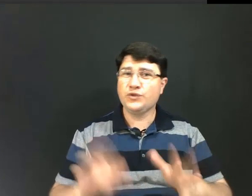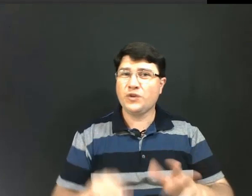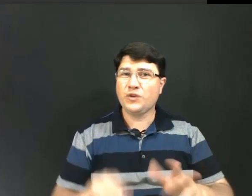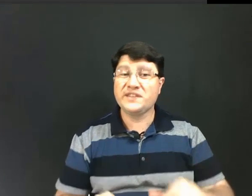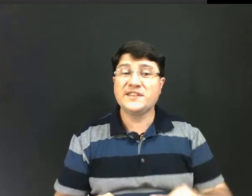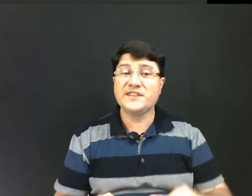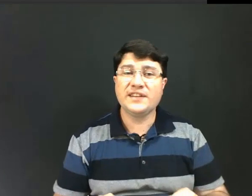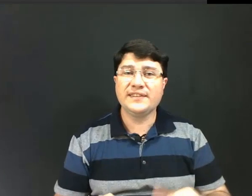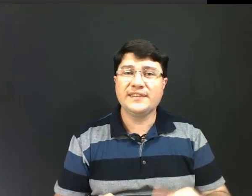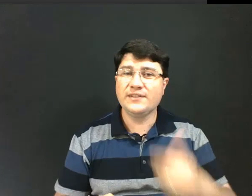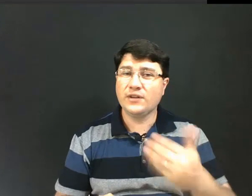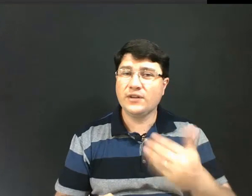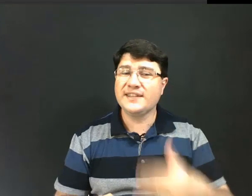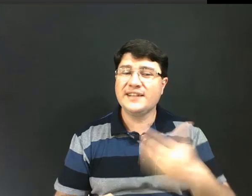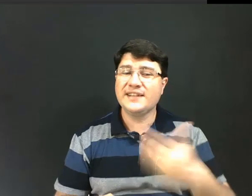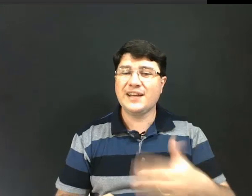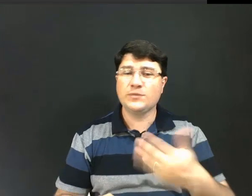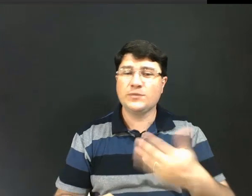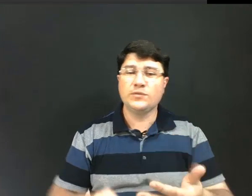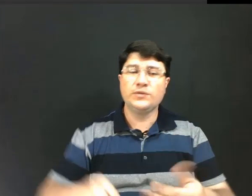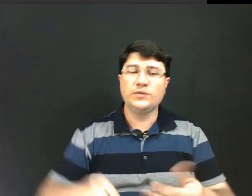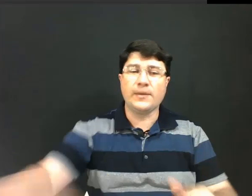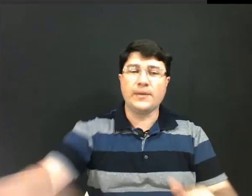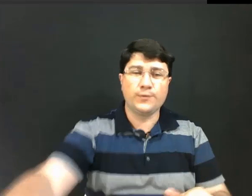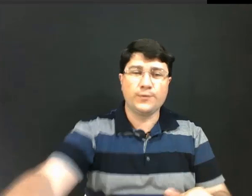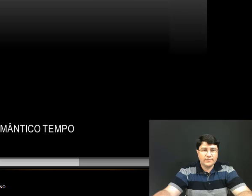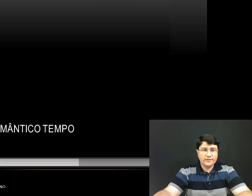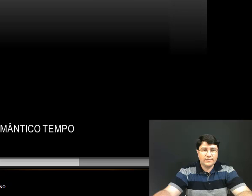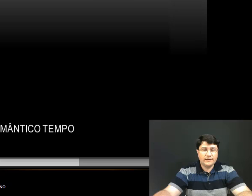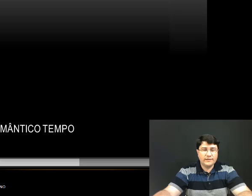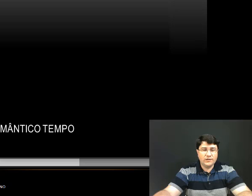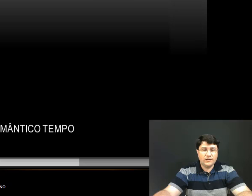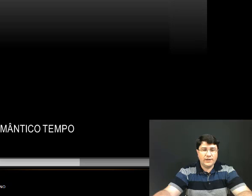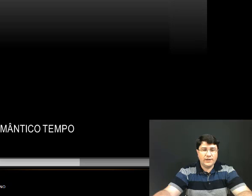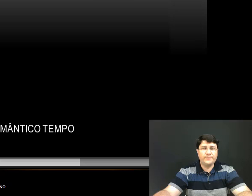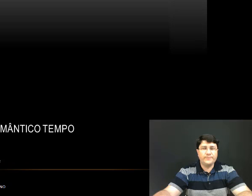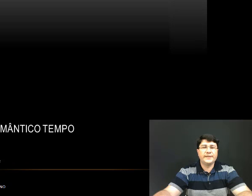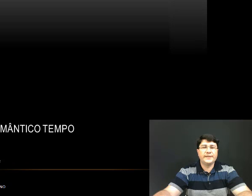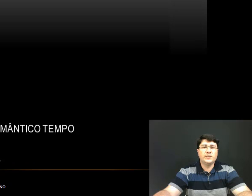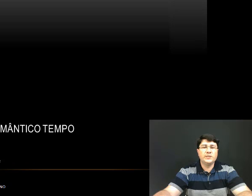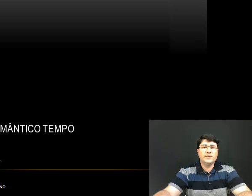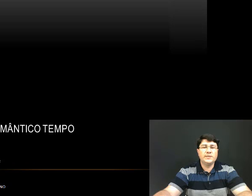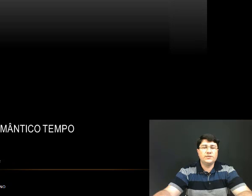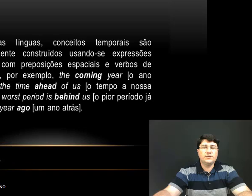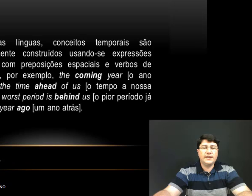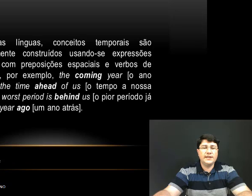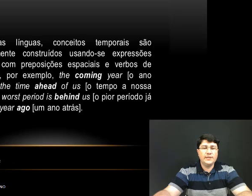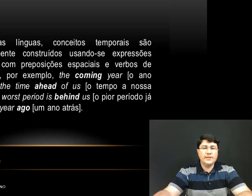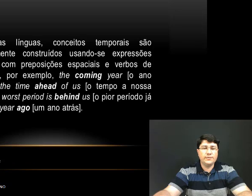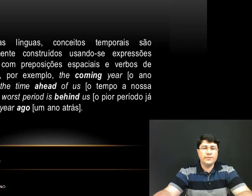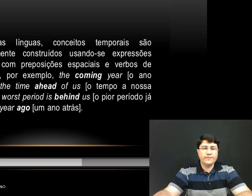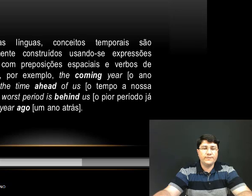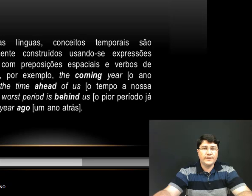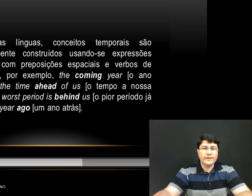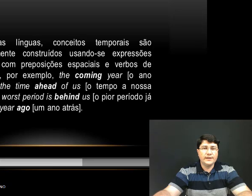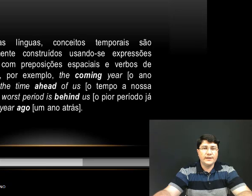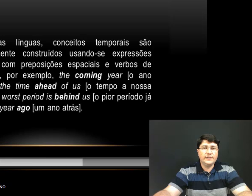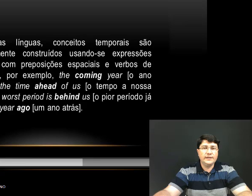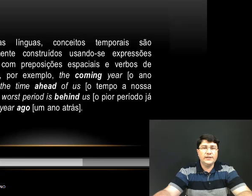tem duas formas de nós sinalizarmos sobre o tempo. Vamos lá. Campo semântico